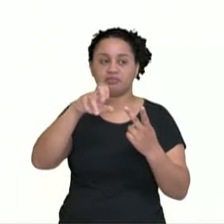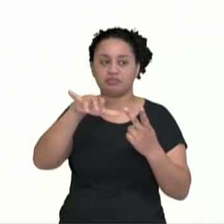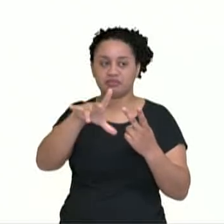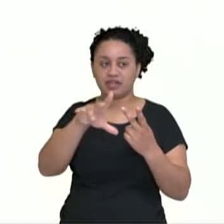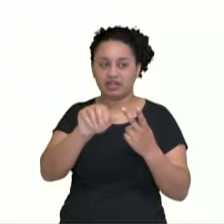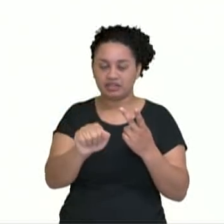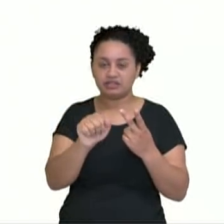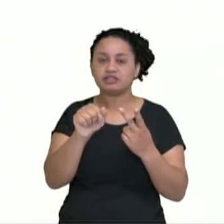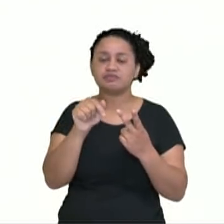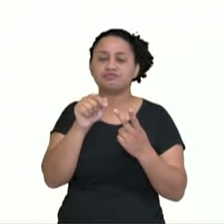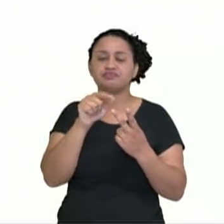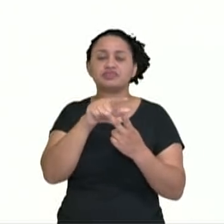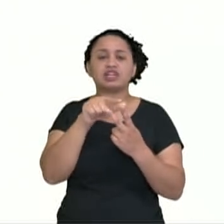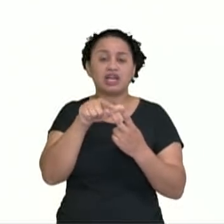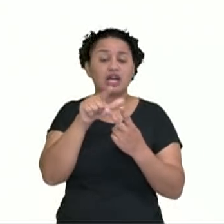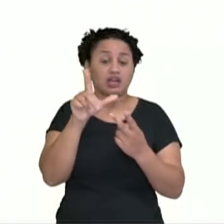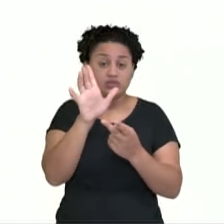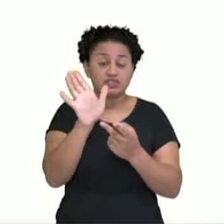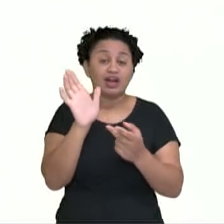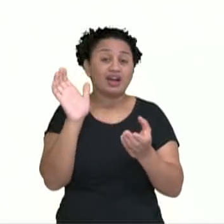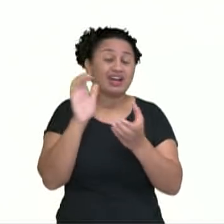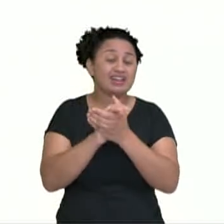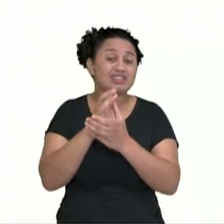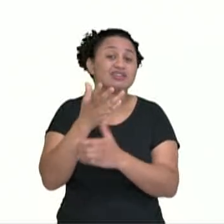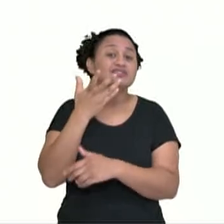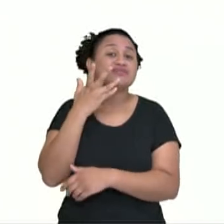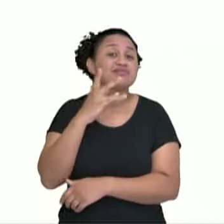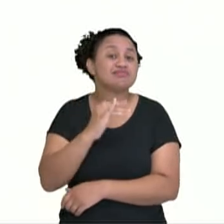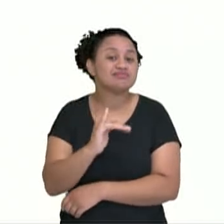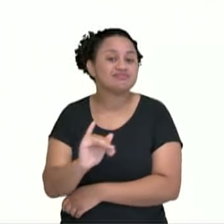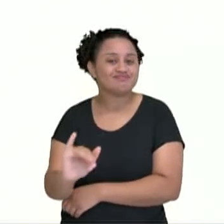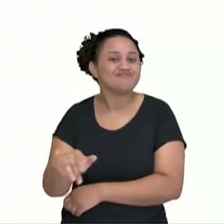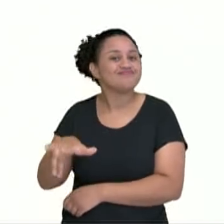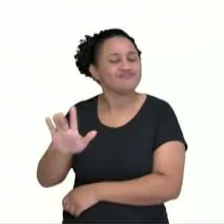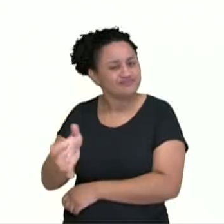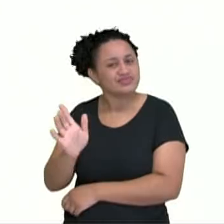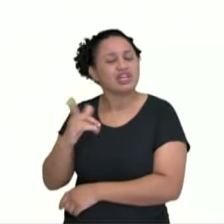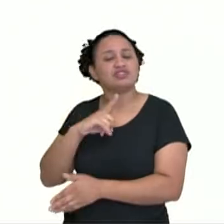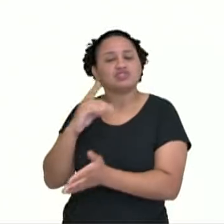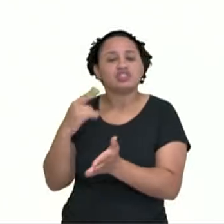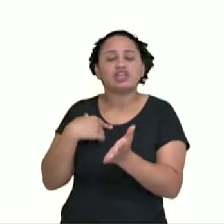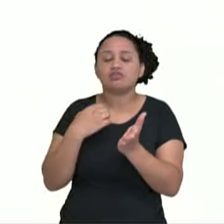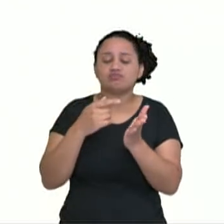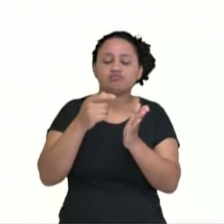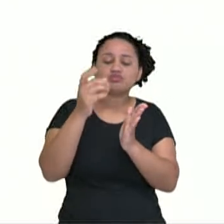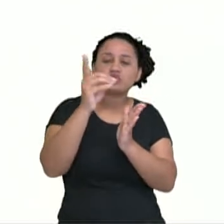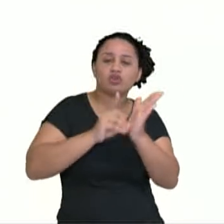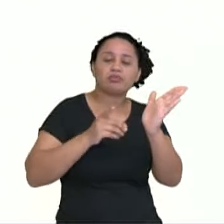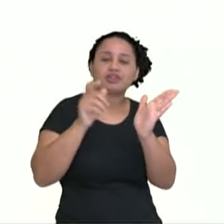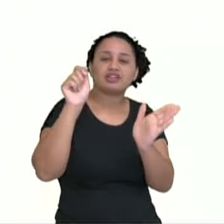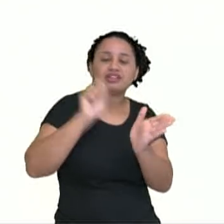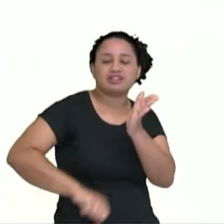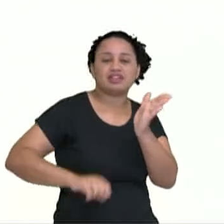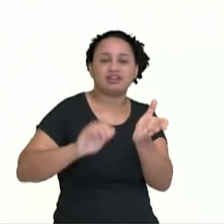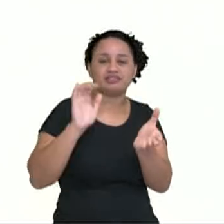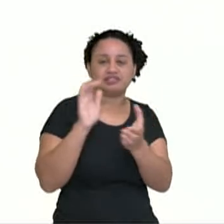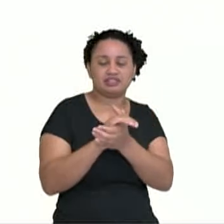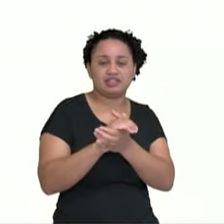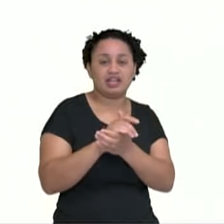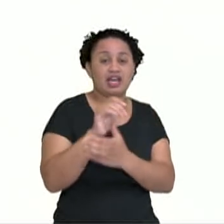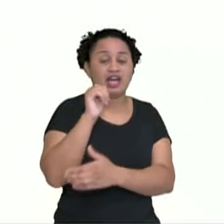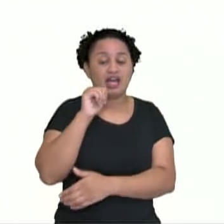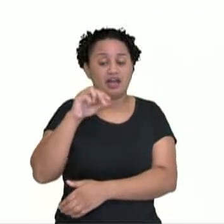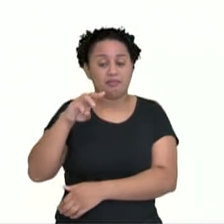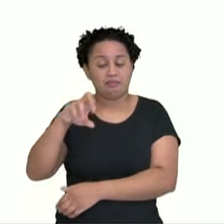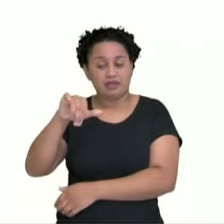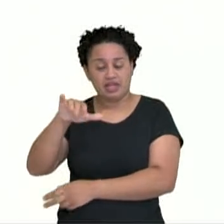já existia desde a infância deles, com um contrato de casamento. A Maria, ela tinha 9 anos